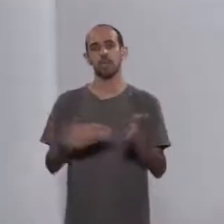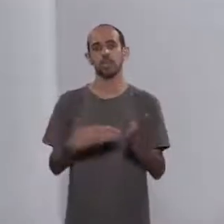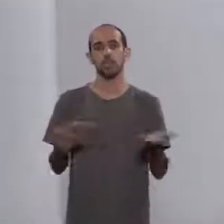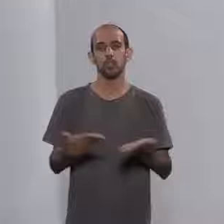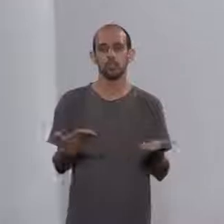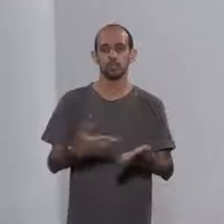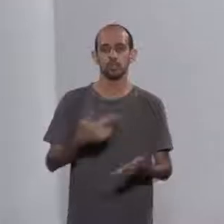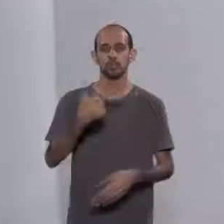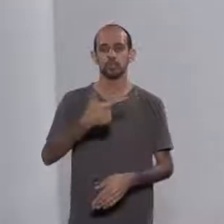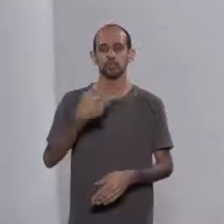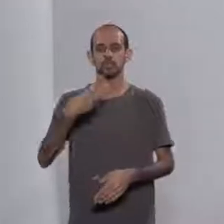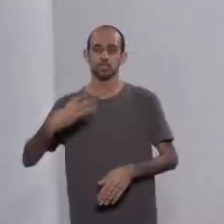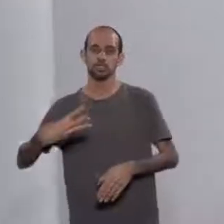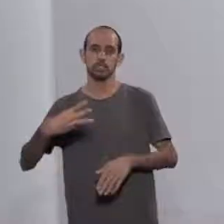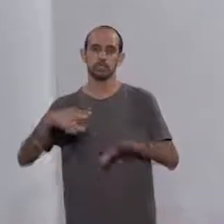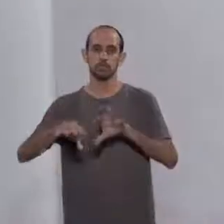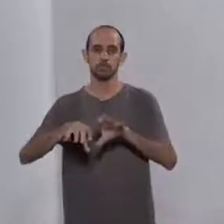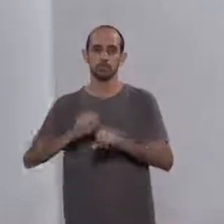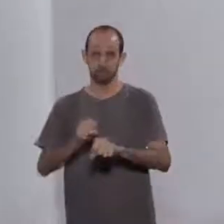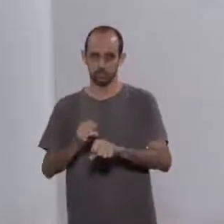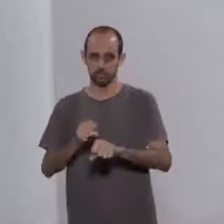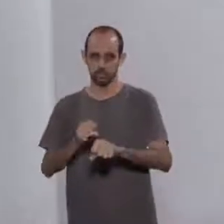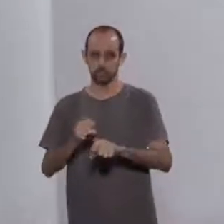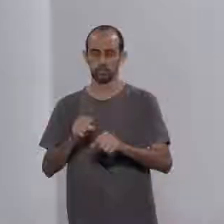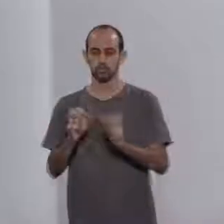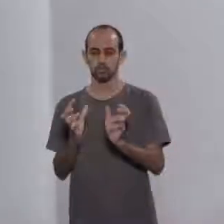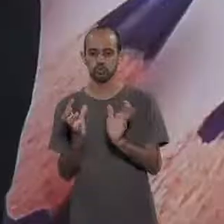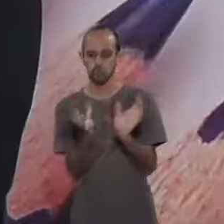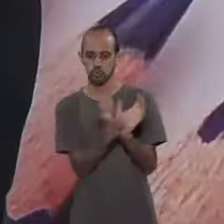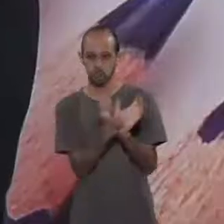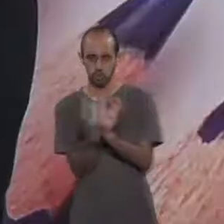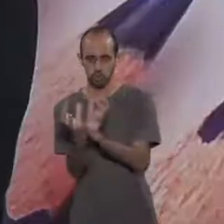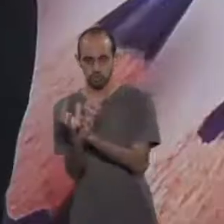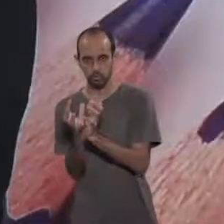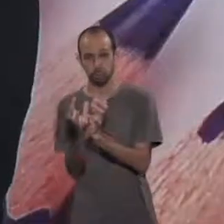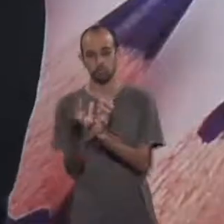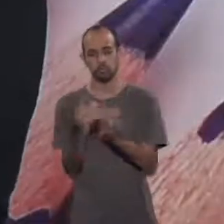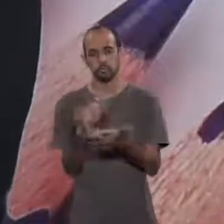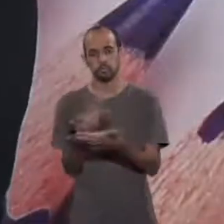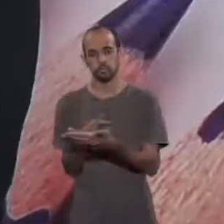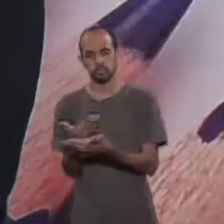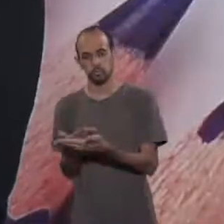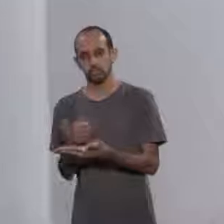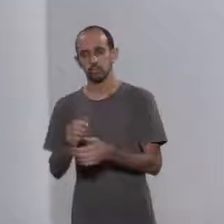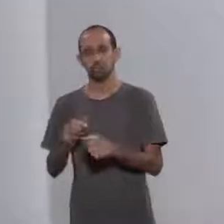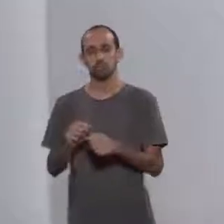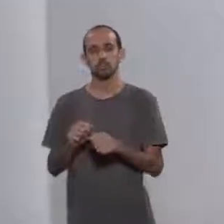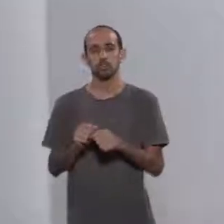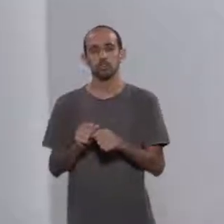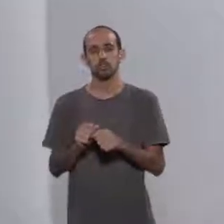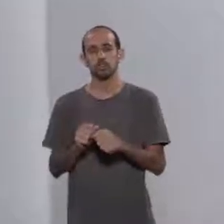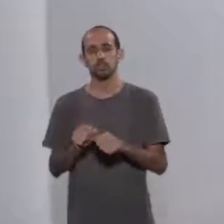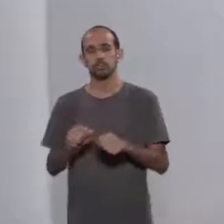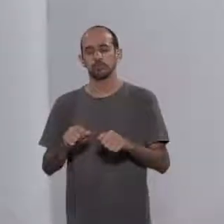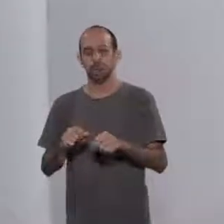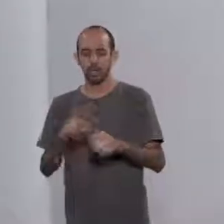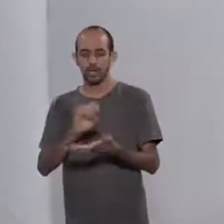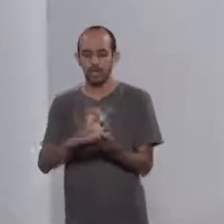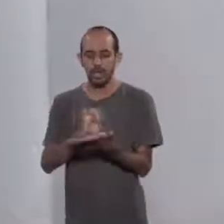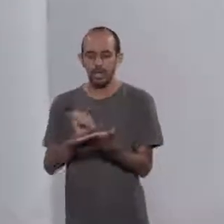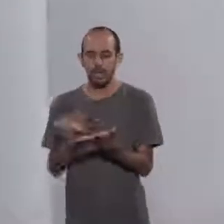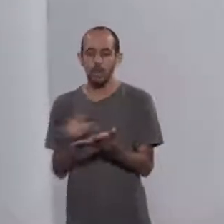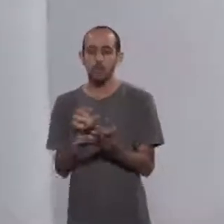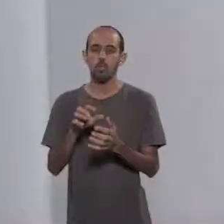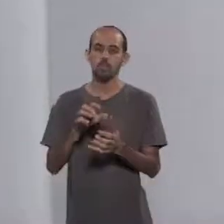23 formações. Então, assim, a gente convidou professores, grupos, né? A gente fez formações específicas para cada